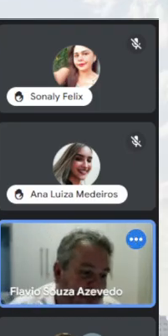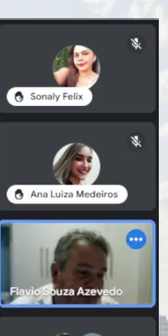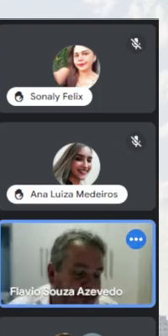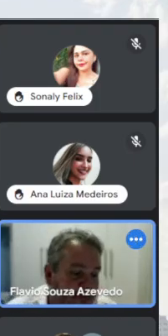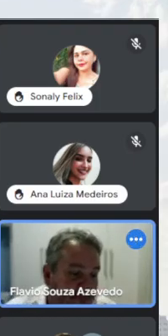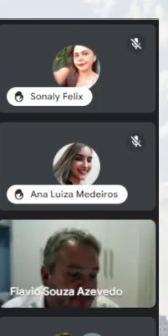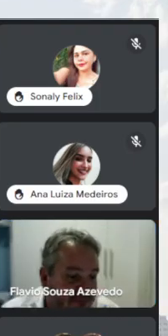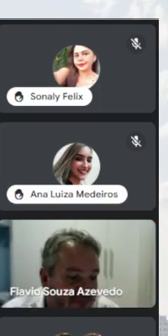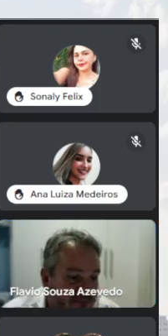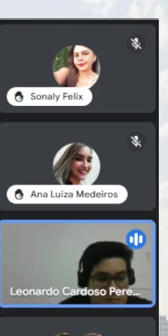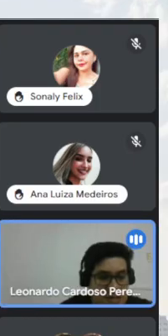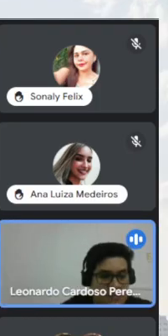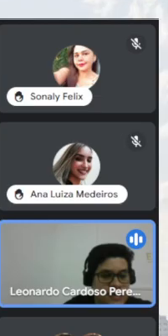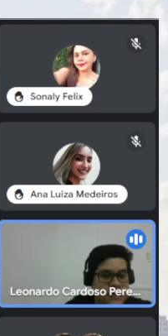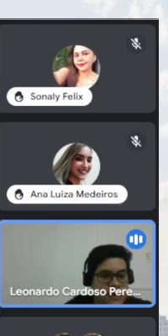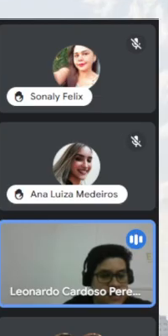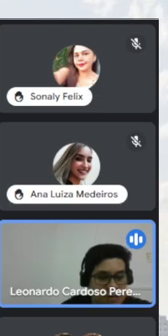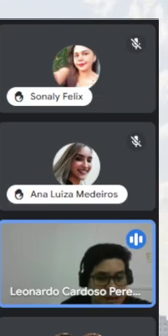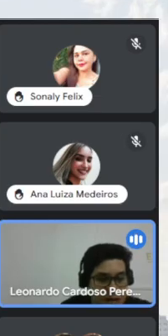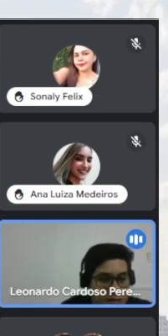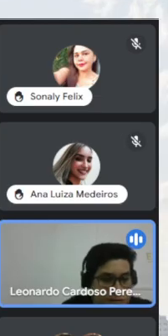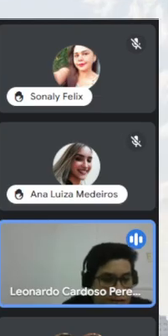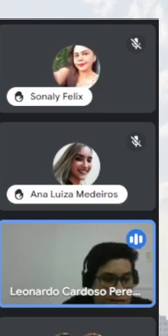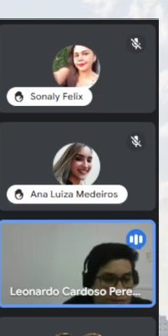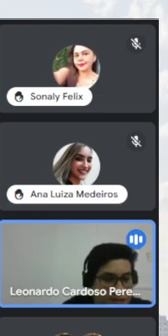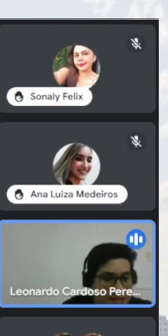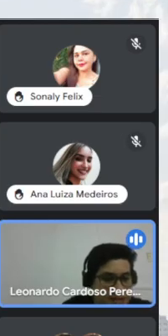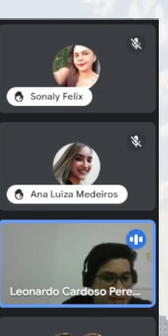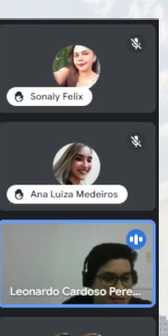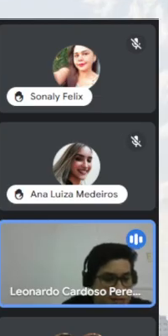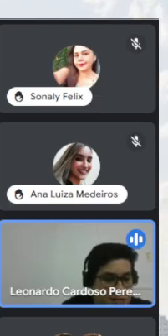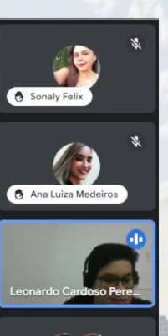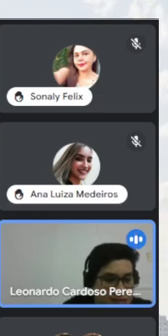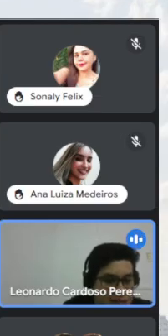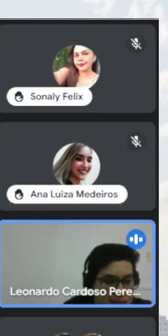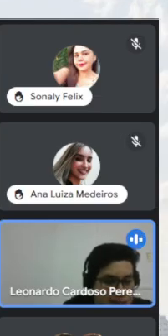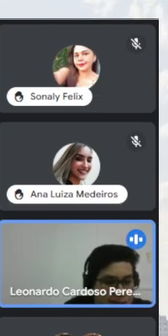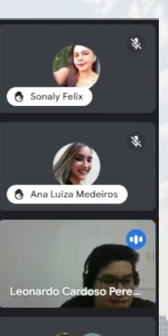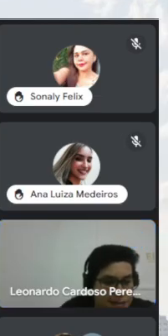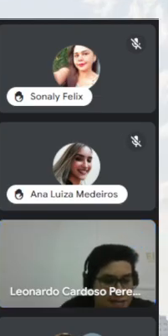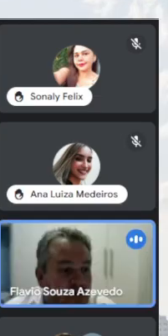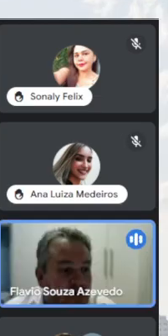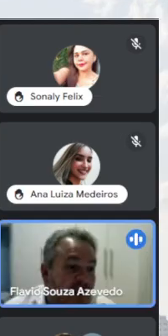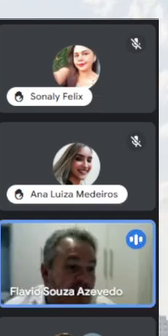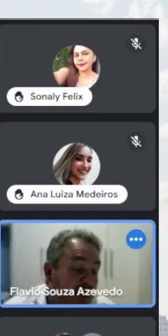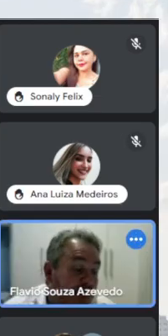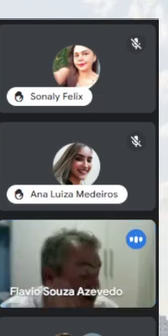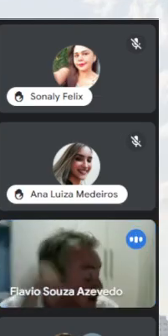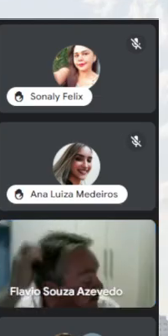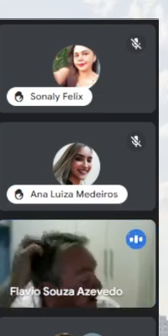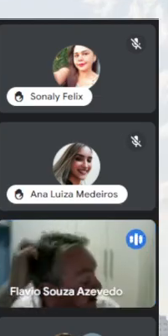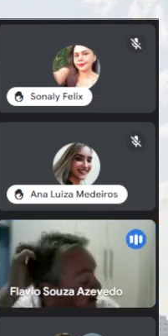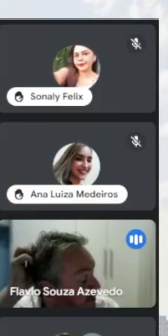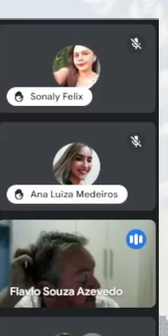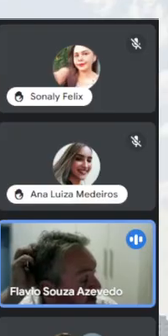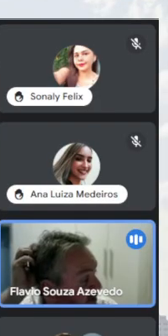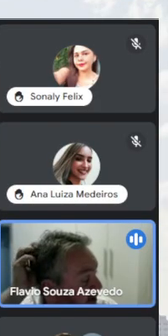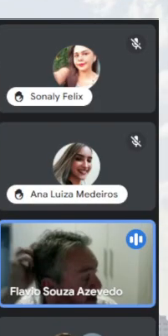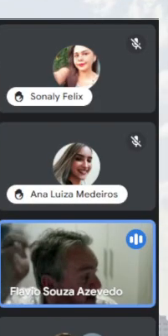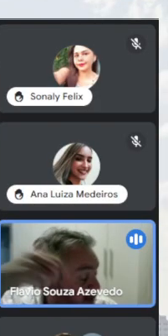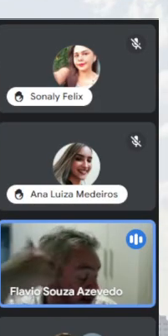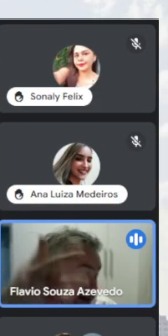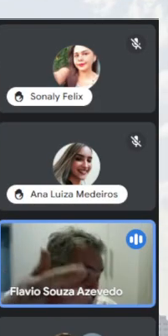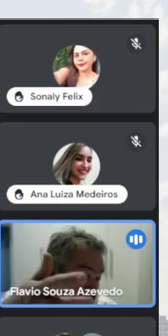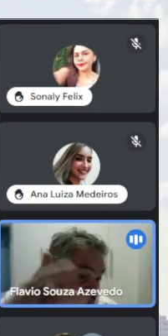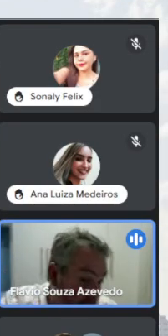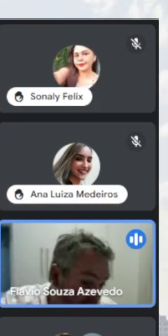Tá certo, Flávio, obrigado. Inclusive, esse da L'Oréal eu dei uma lida, tem um estudo dele. Pronto. Eu tentei, eu falei com a pessoa também,